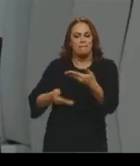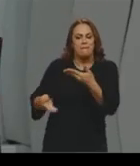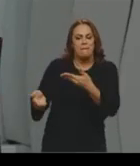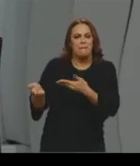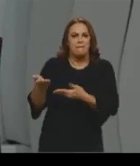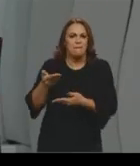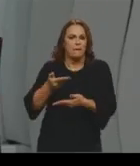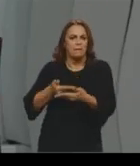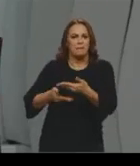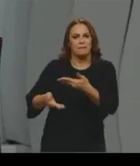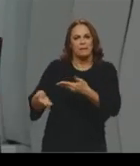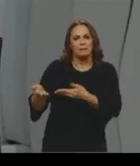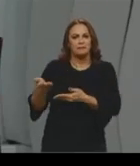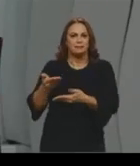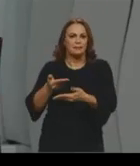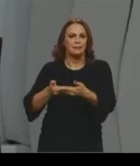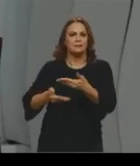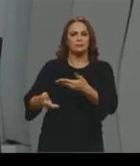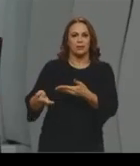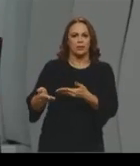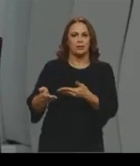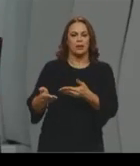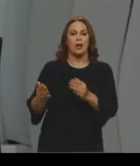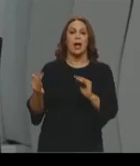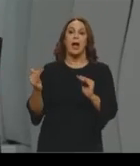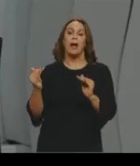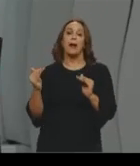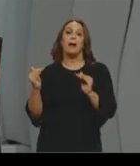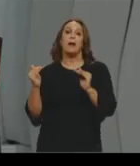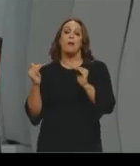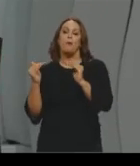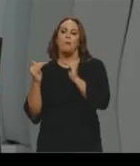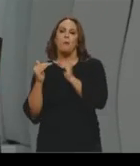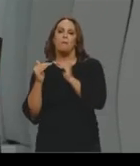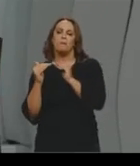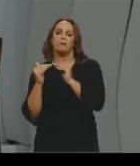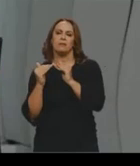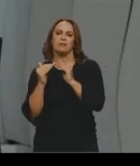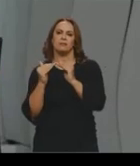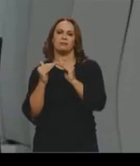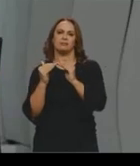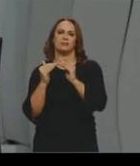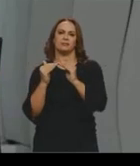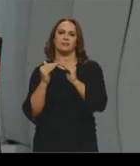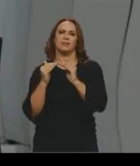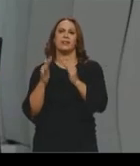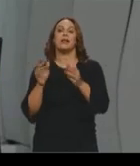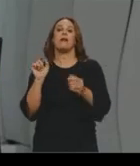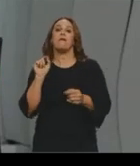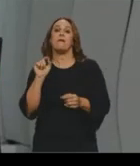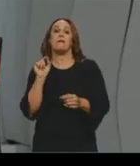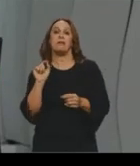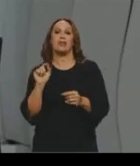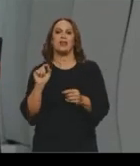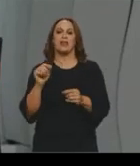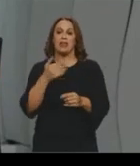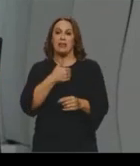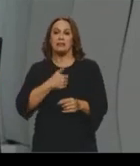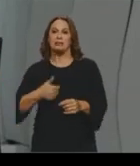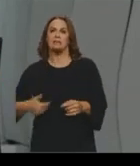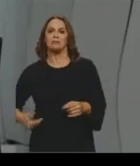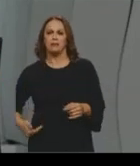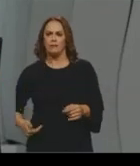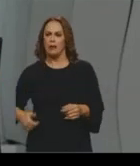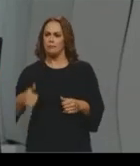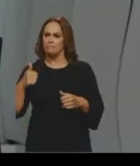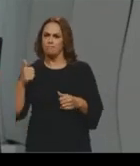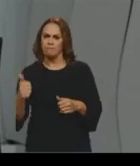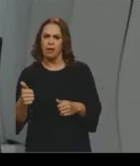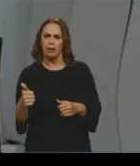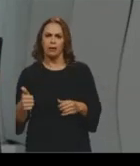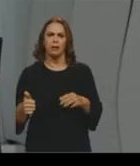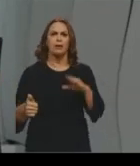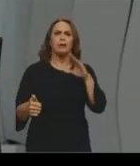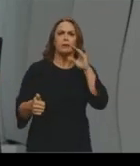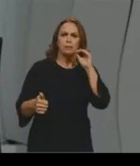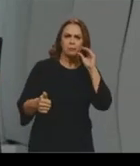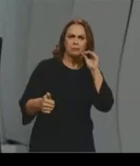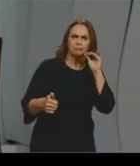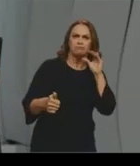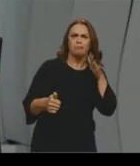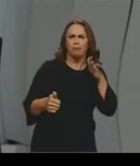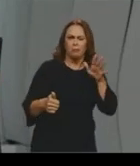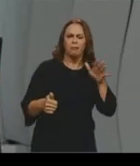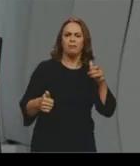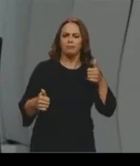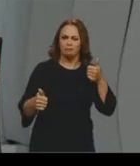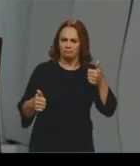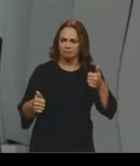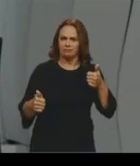também para o lado do Estado, né? A gente chama de sindicalismo pelego, é uma referência mesmo ao pelego que é usado no cavalo, né? Que